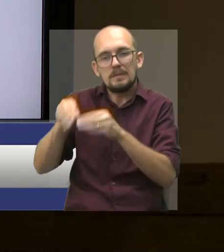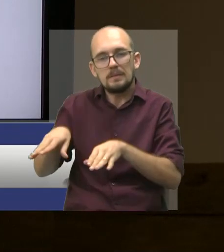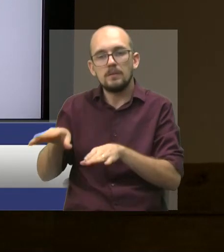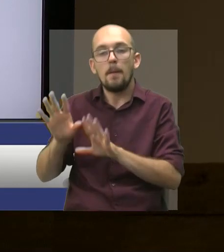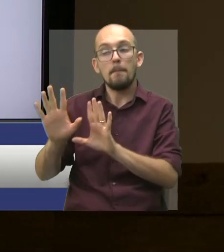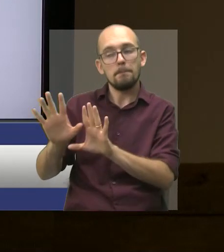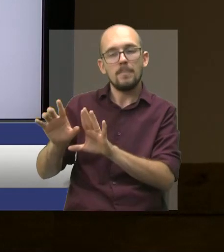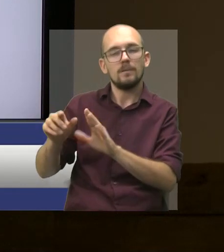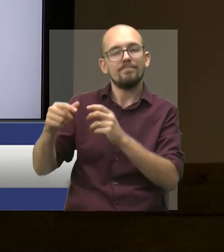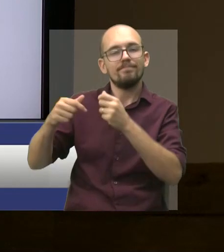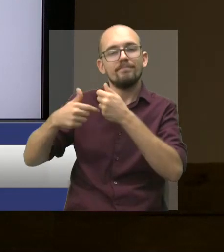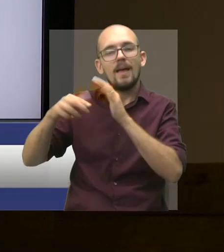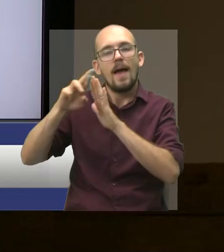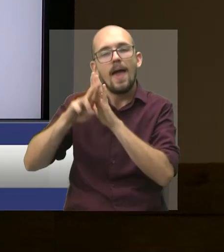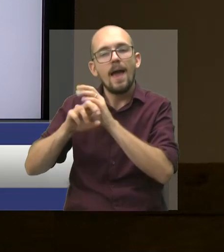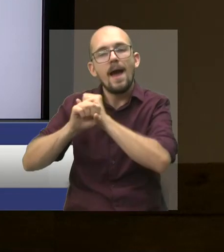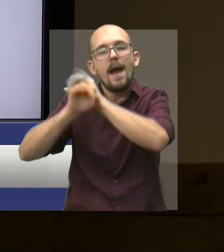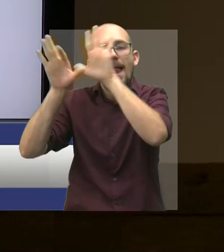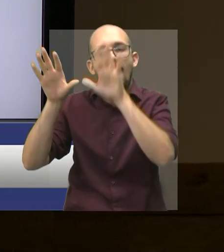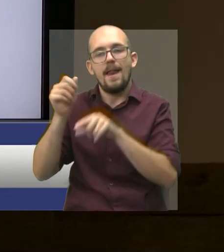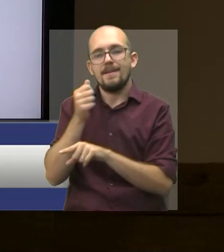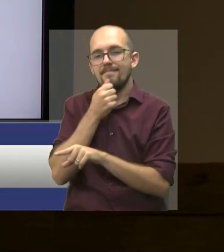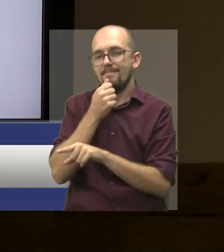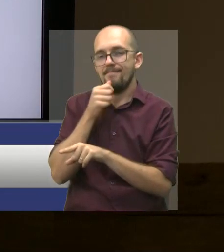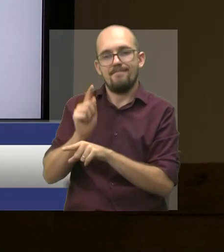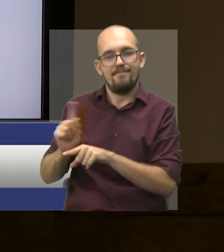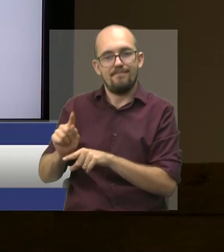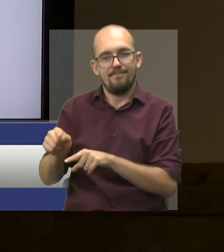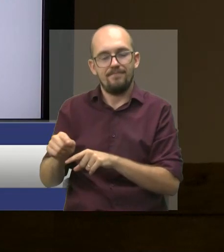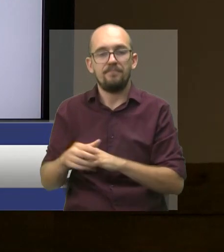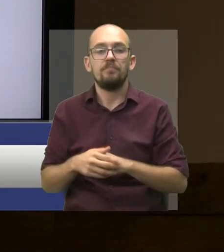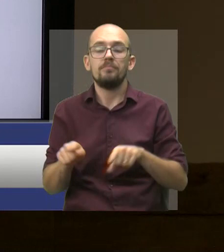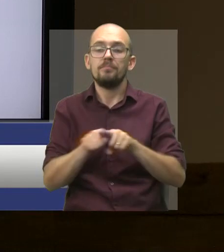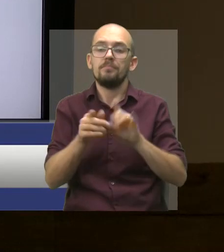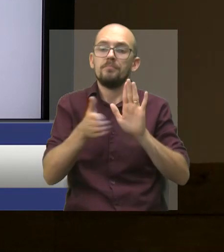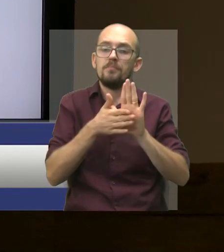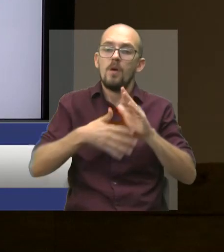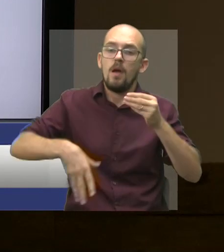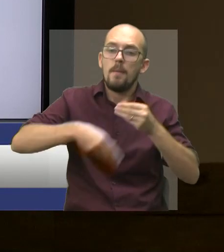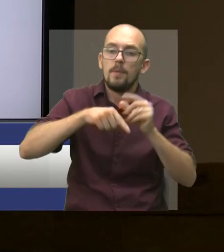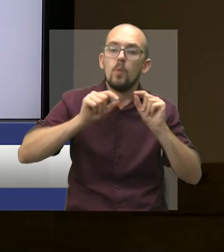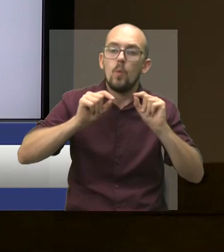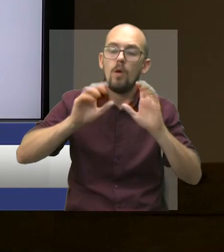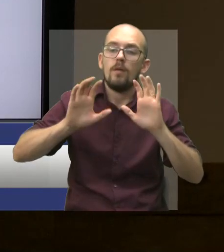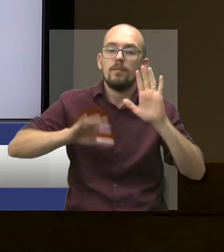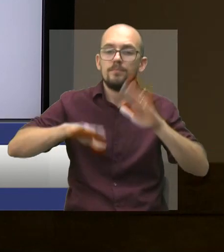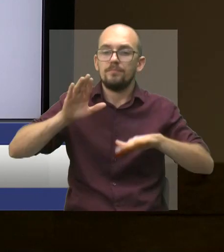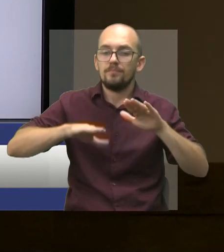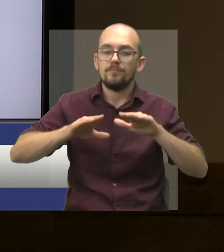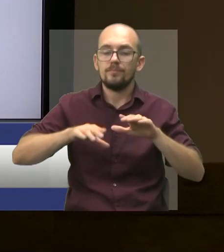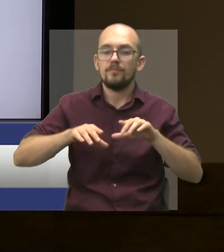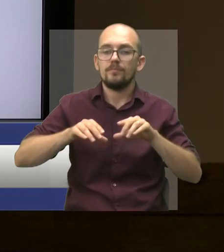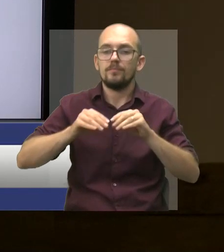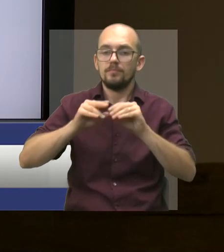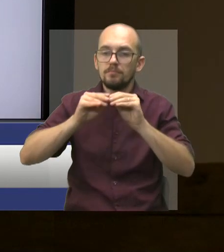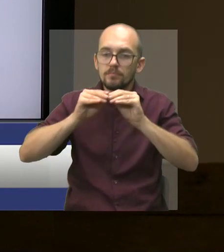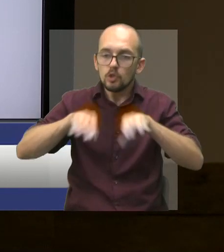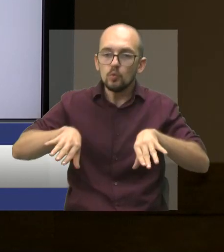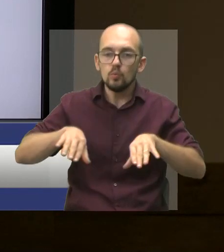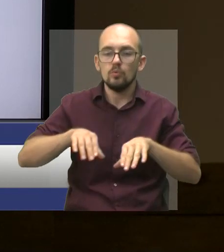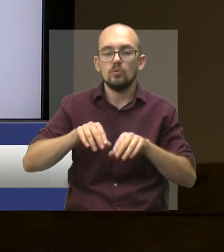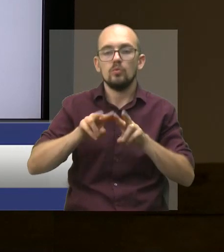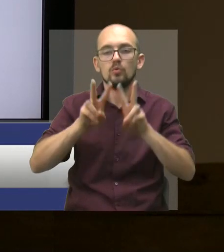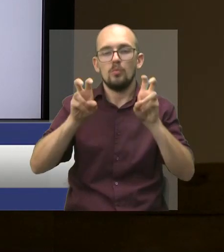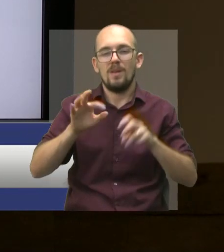regras. E ainda, essa proposta de emenda está prevendo uma desoneração do empregador com relação ao fundo